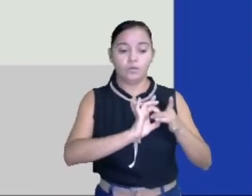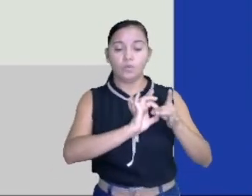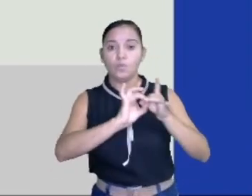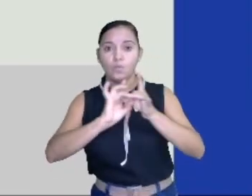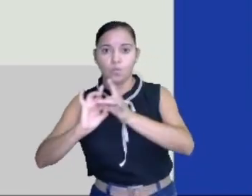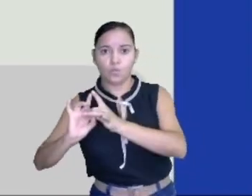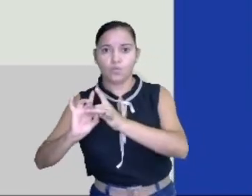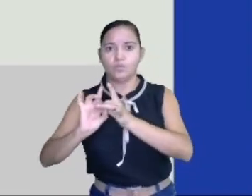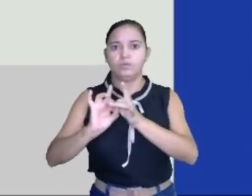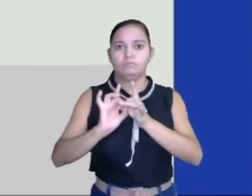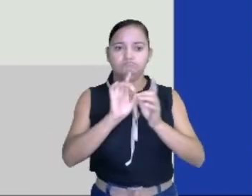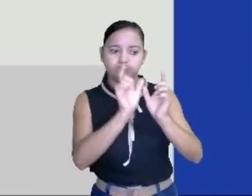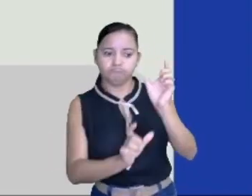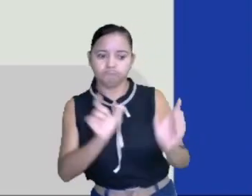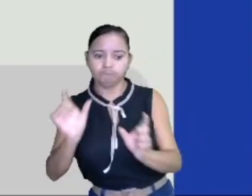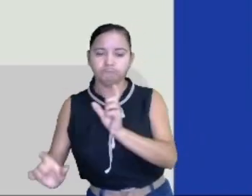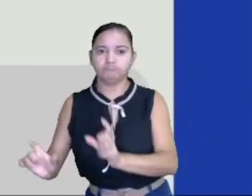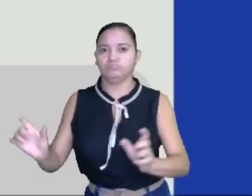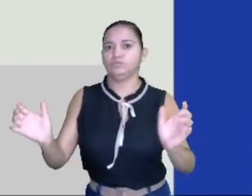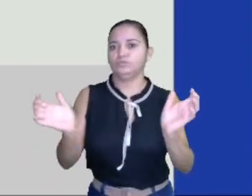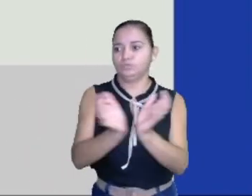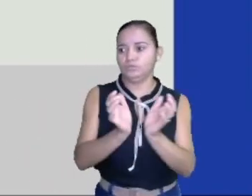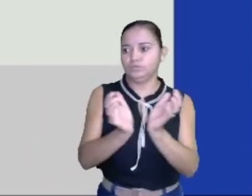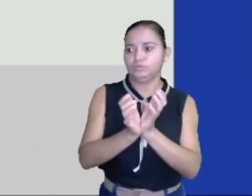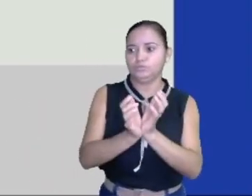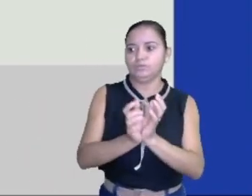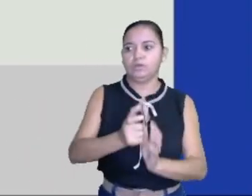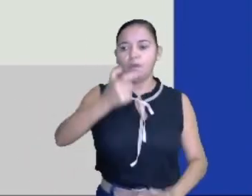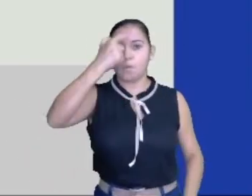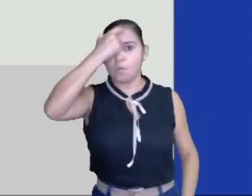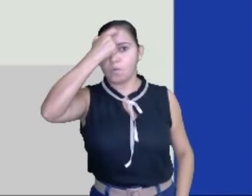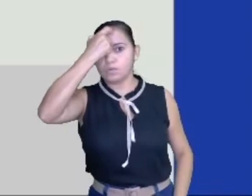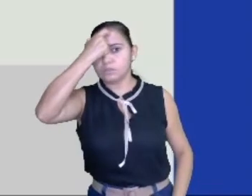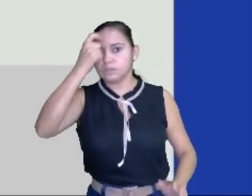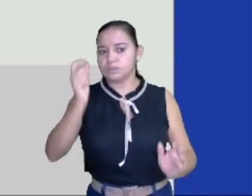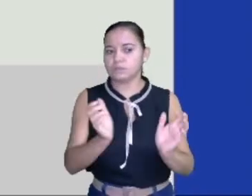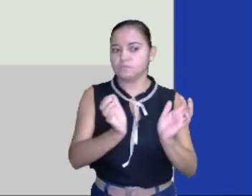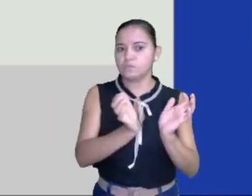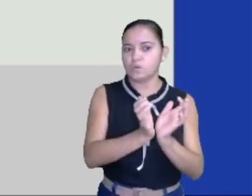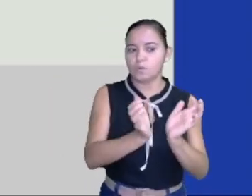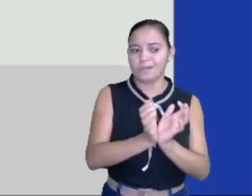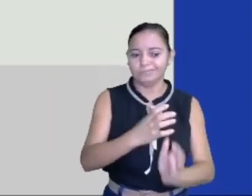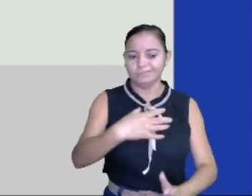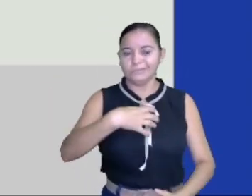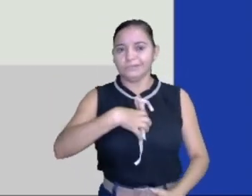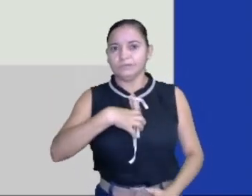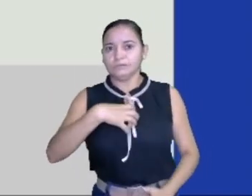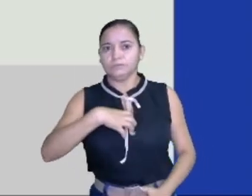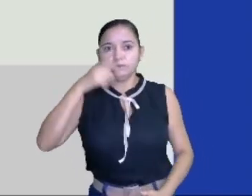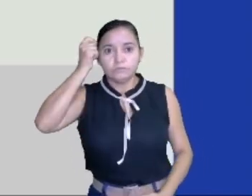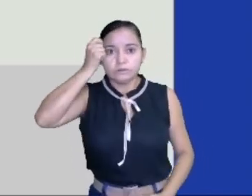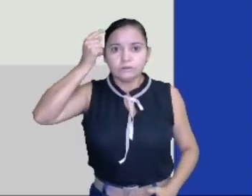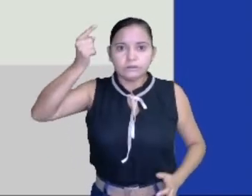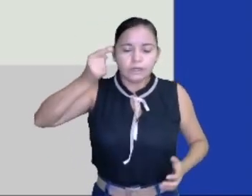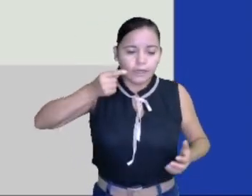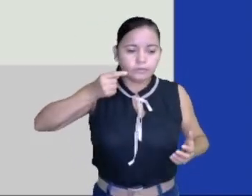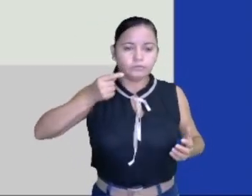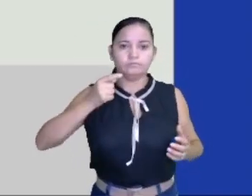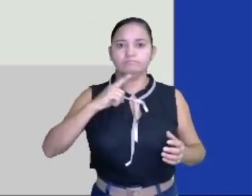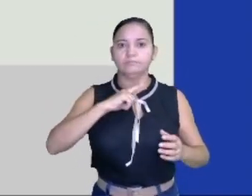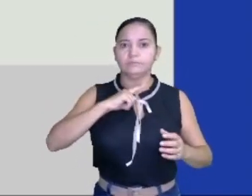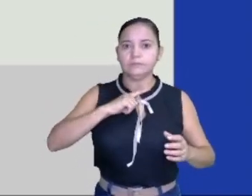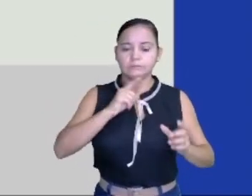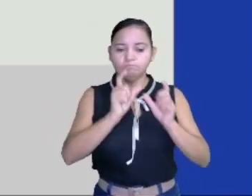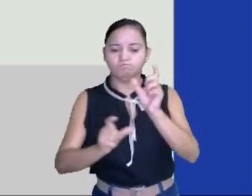do grupo, e a consciência grupal é o pensamento de ideias e sentimentos que são compartilhados pelos membros